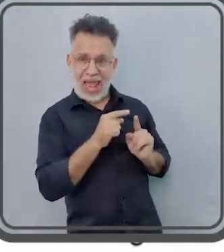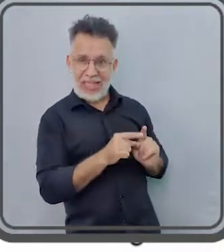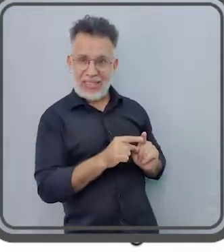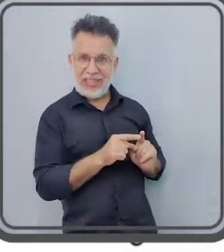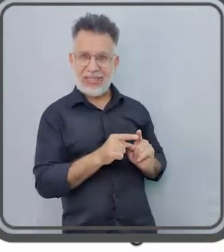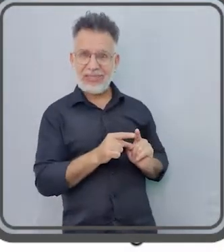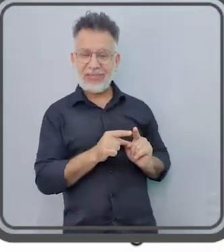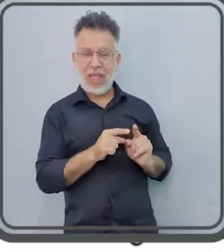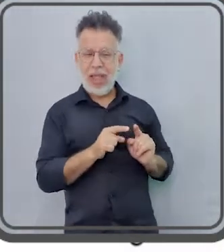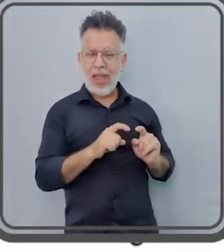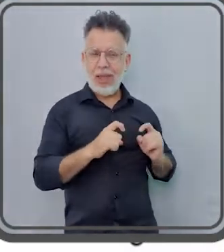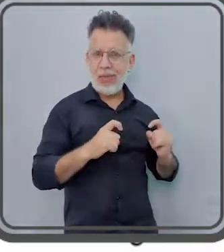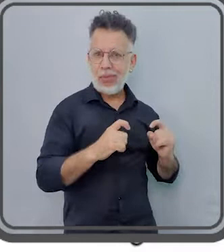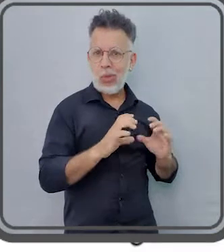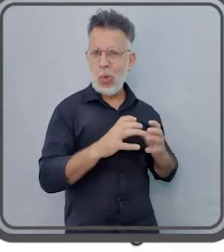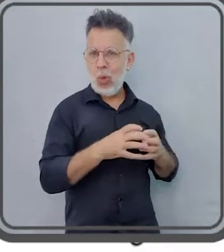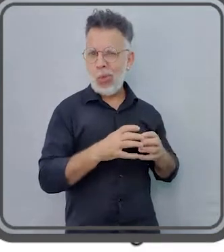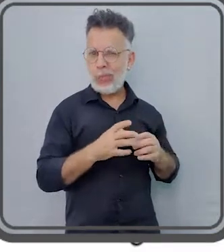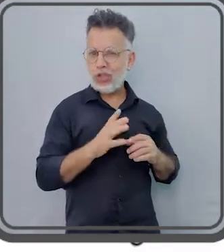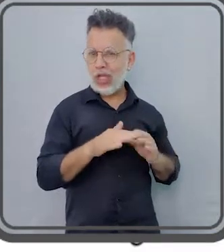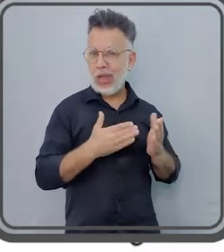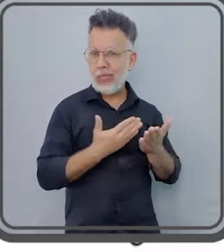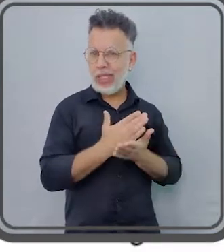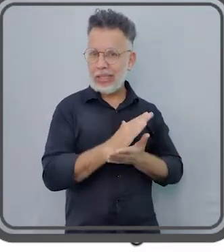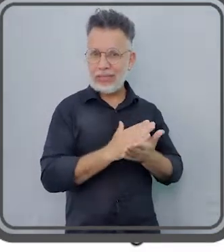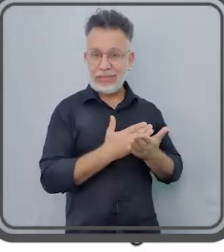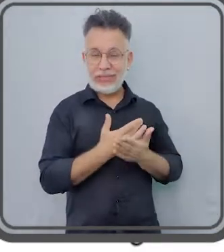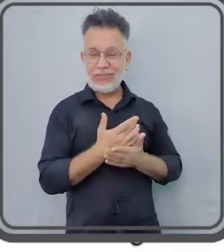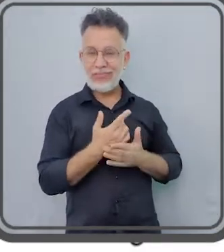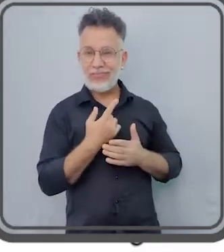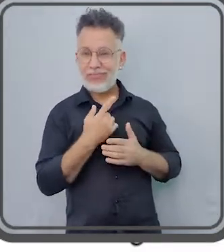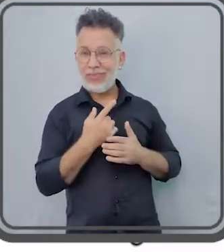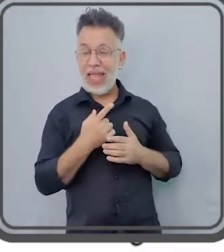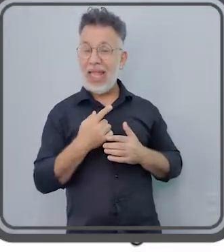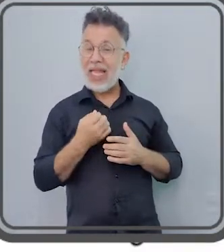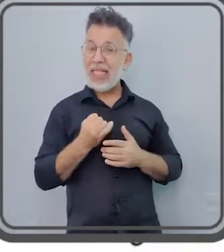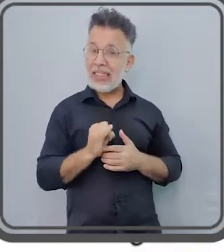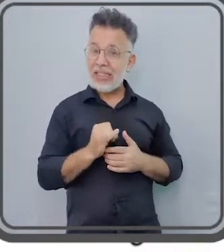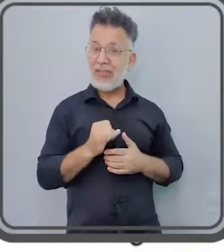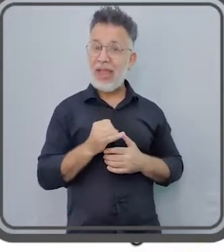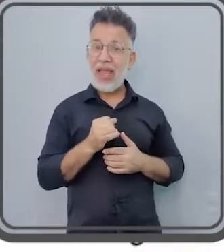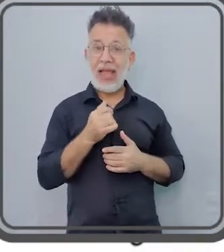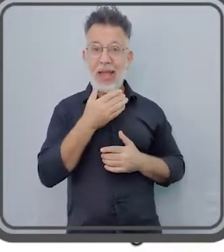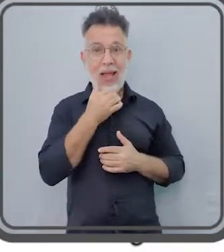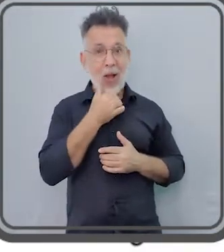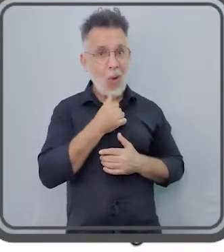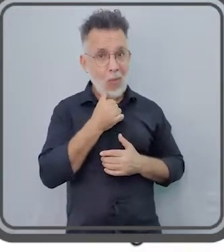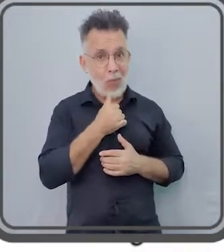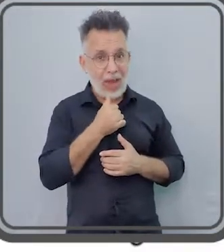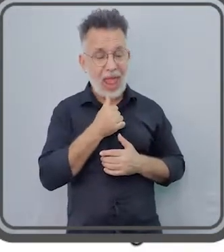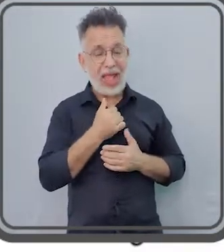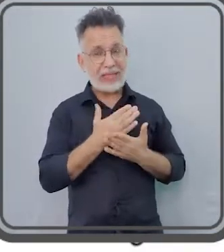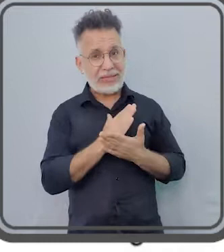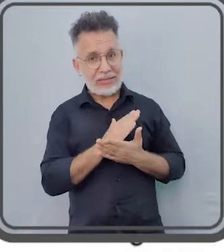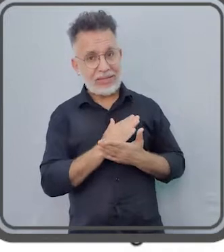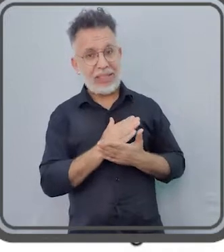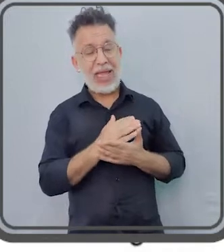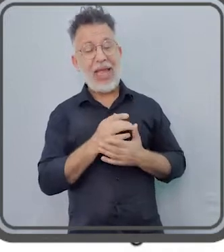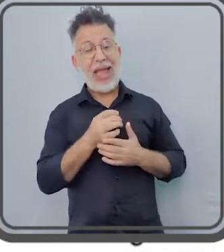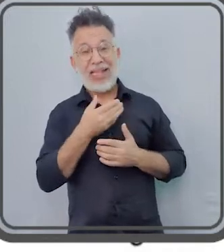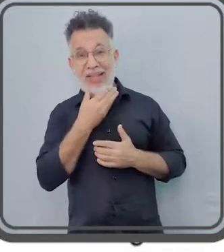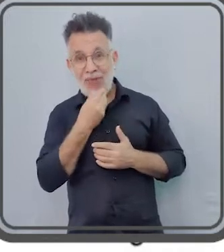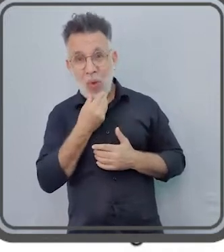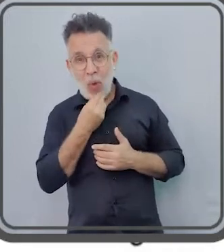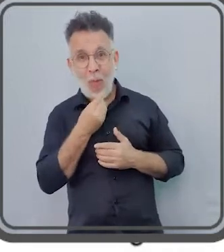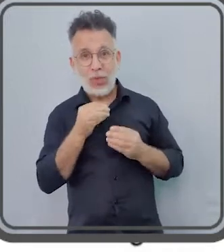a gente projeta essa conversa numa roda feminina, já é desconfortável. Uma roda, então, mista, enfim, completamente desconfortável,